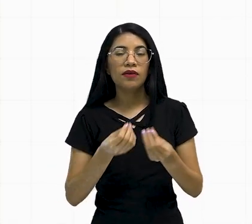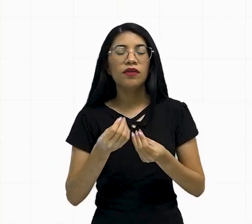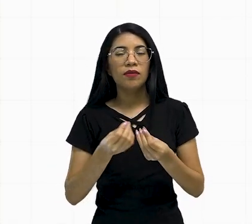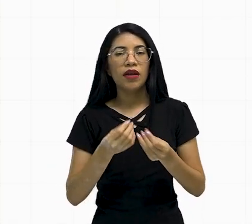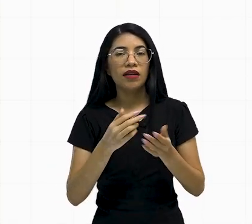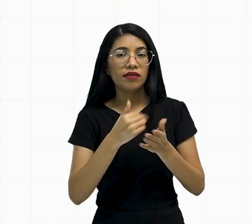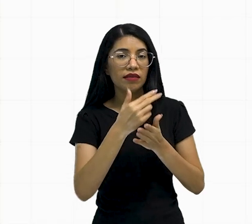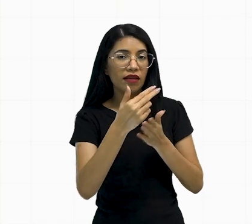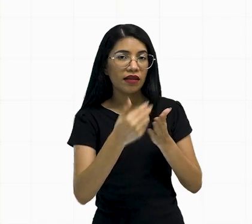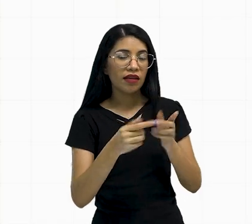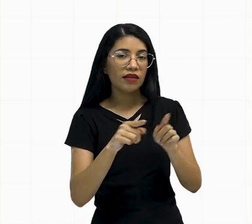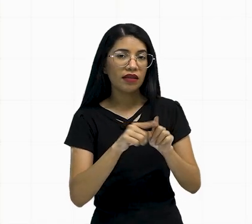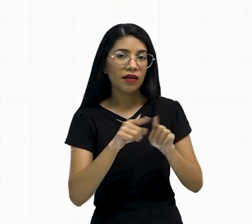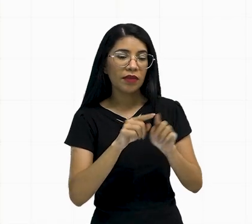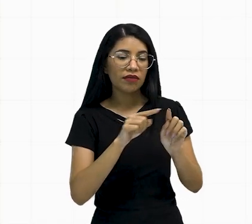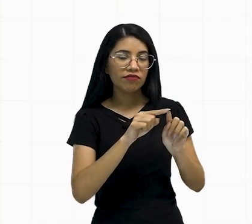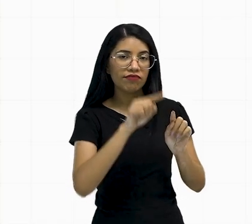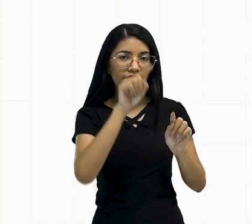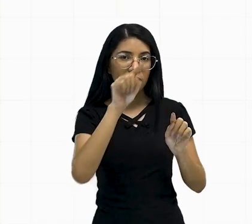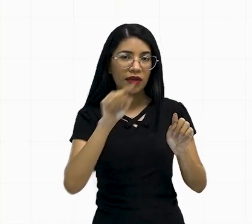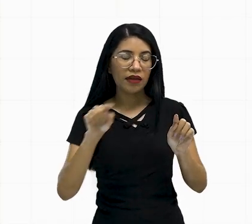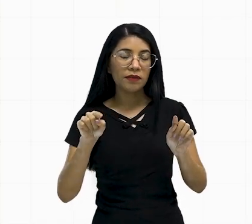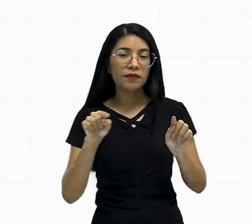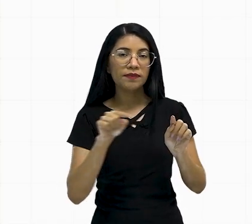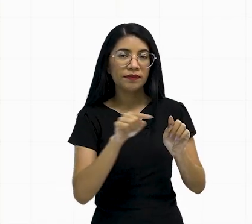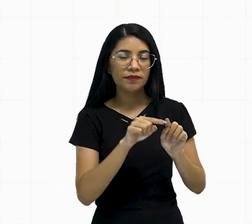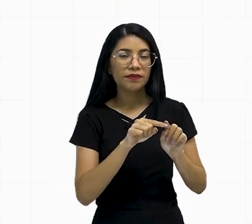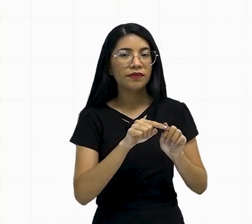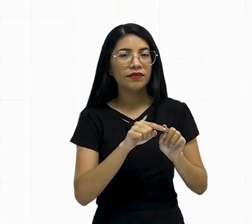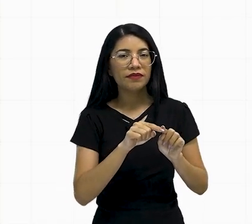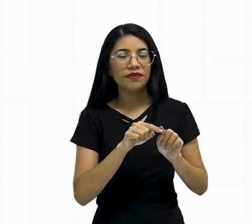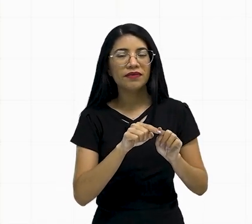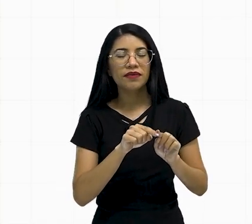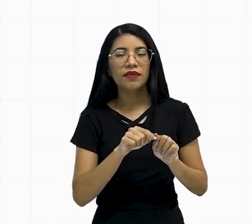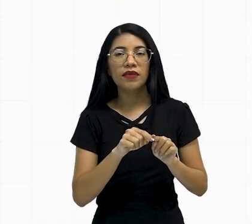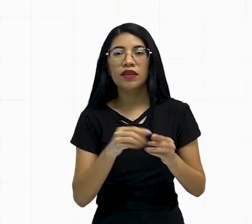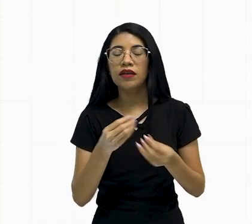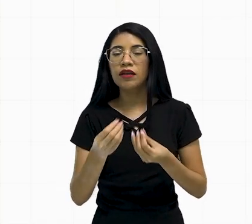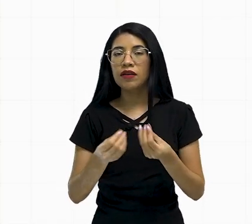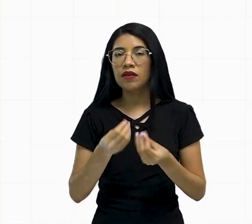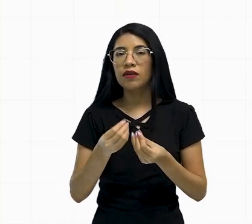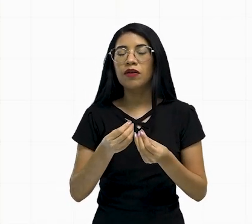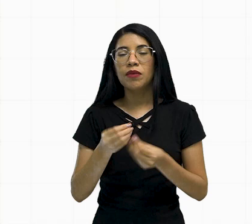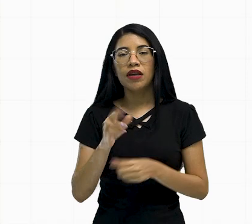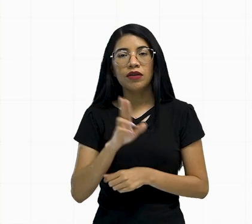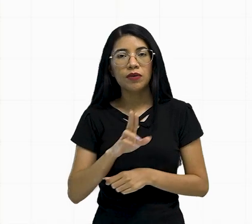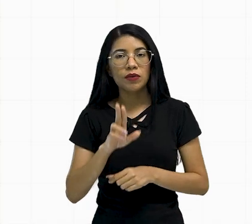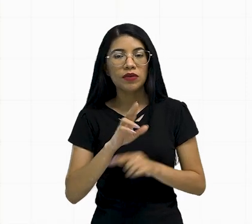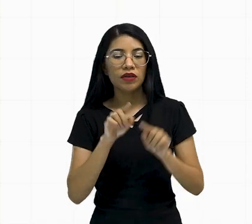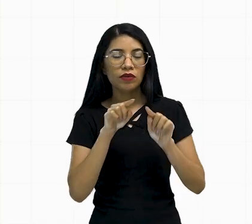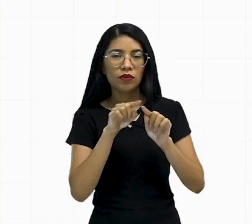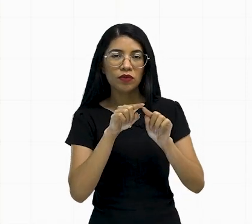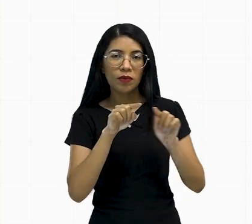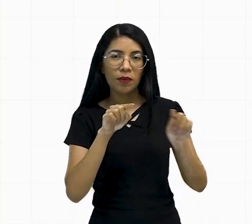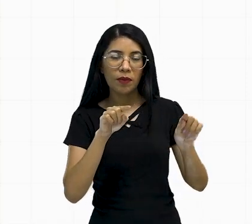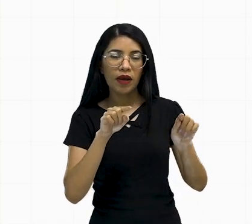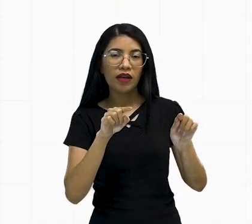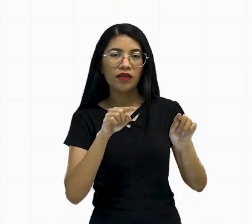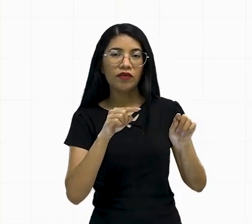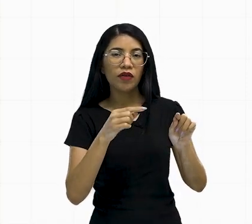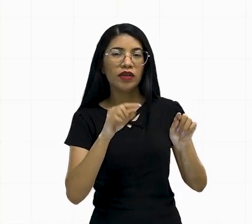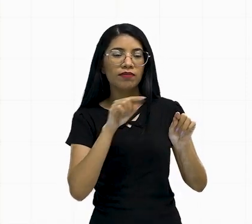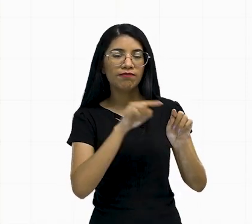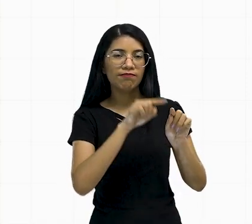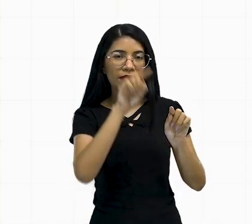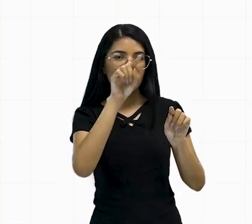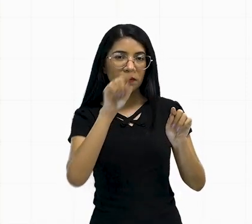o último lado do triângulo. Nesse caso, ele deve ser feito a partir do novo ponto que foi criado no